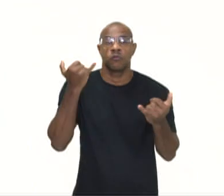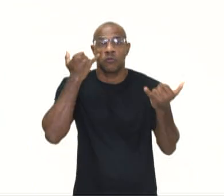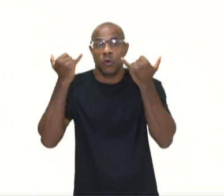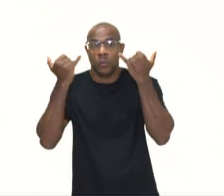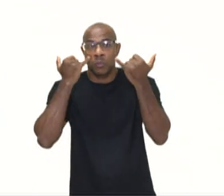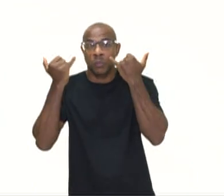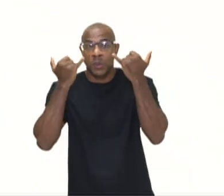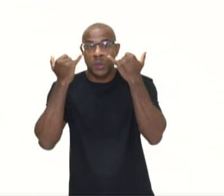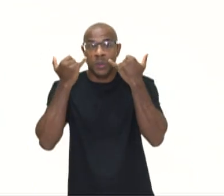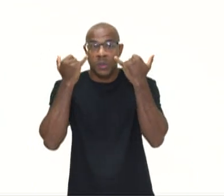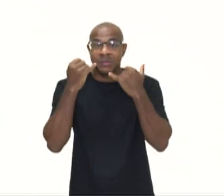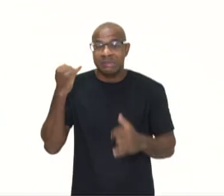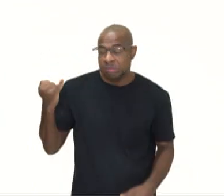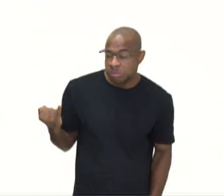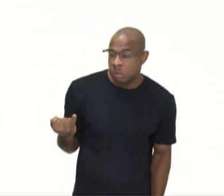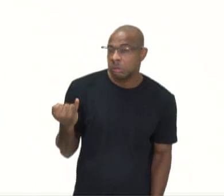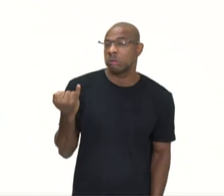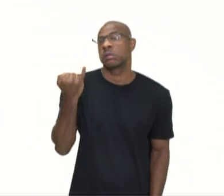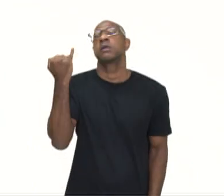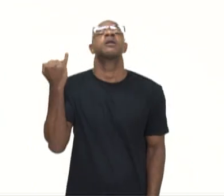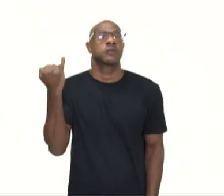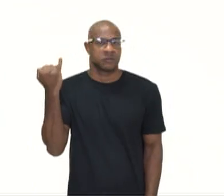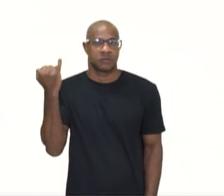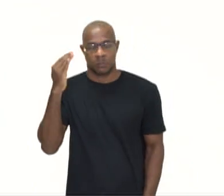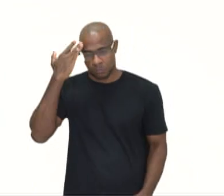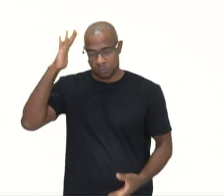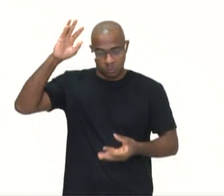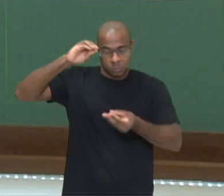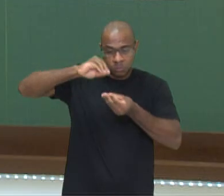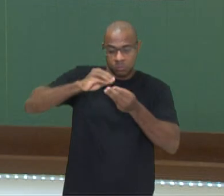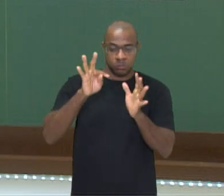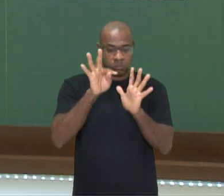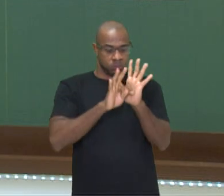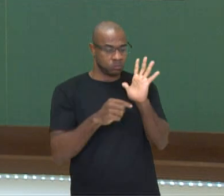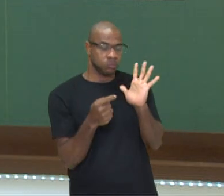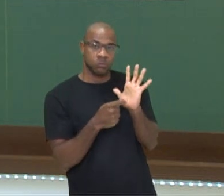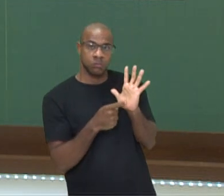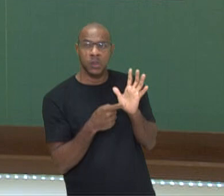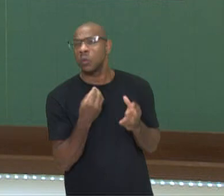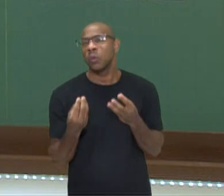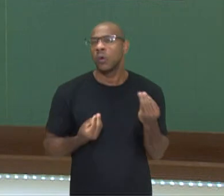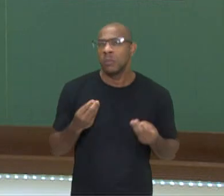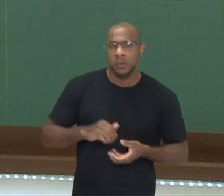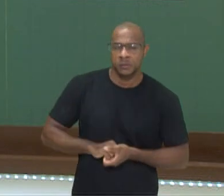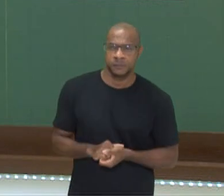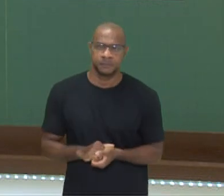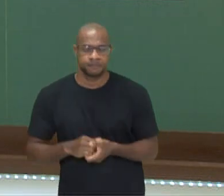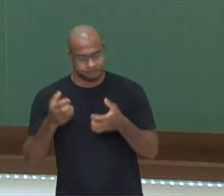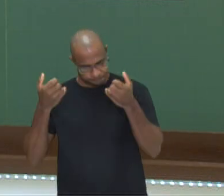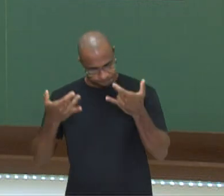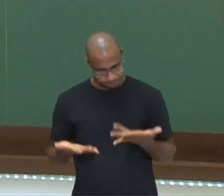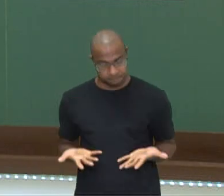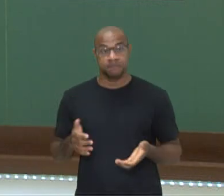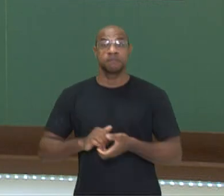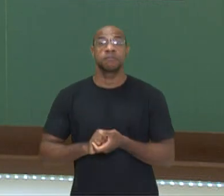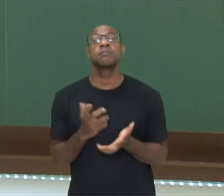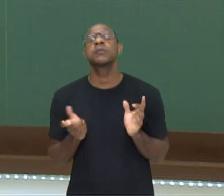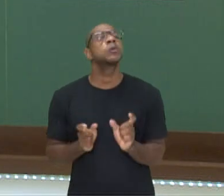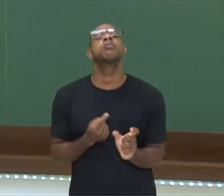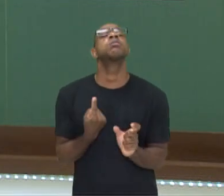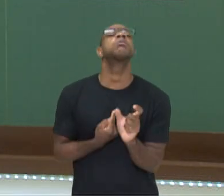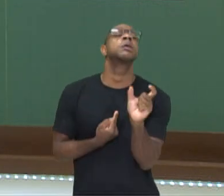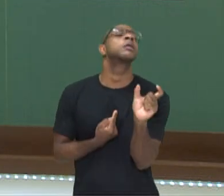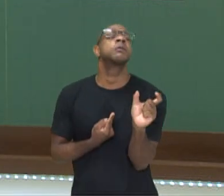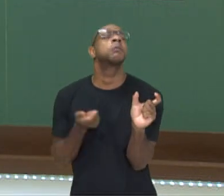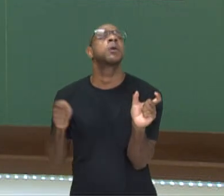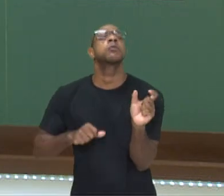informações importantes à compreensão do texto. Como assim, professora? Nós já vamos ver que uma palavrinha